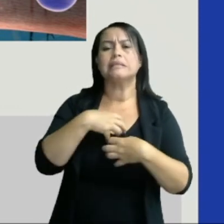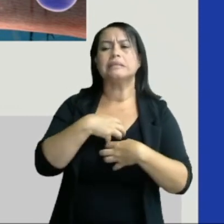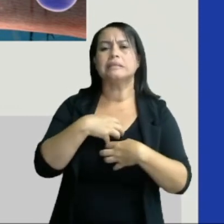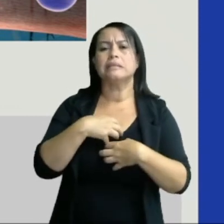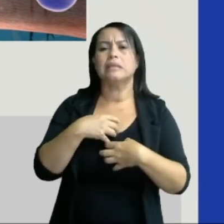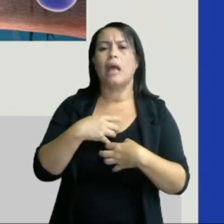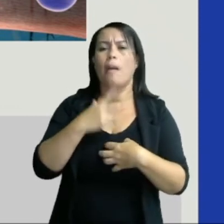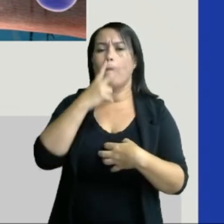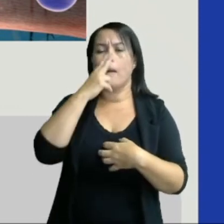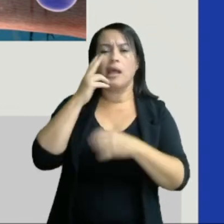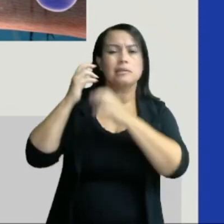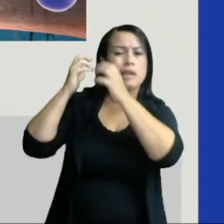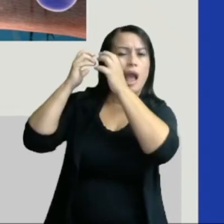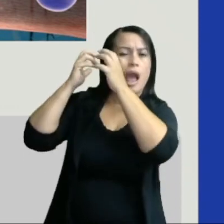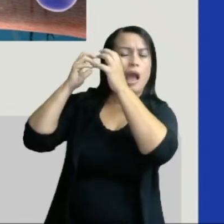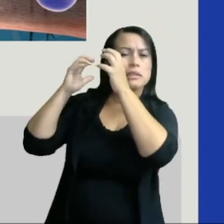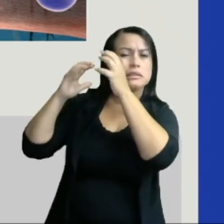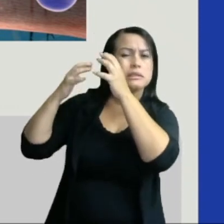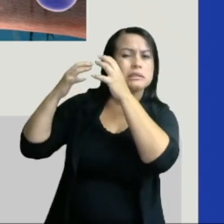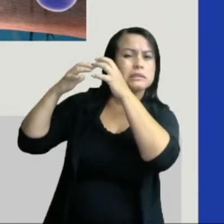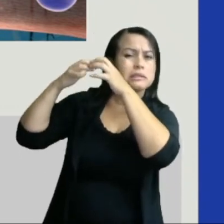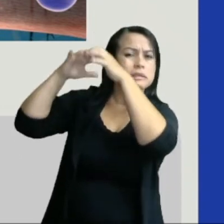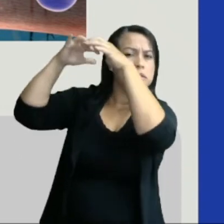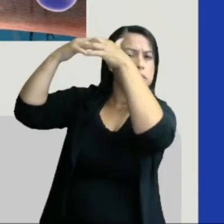atividades elétricas no cérebro. Então, todo o cérebro